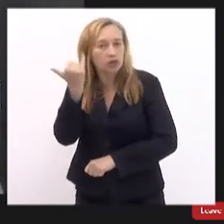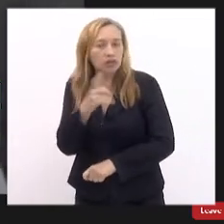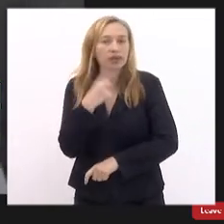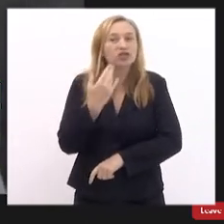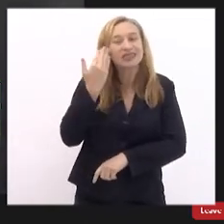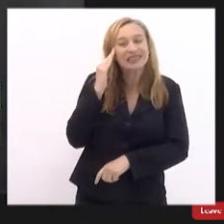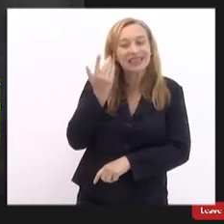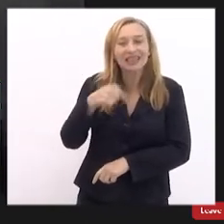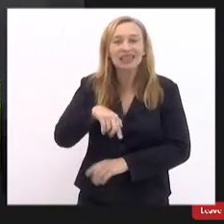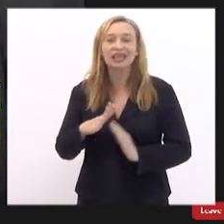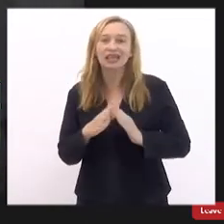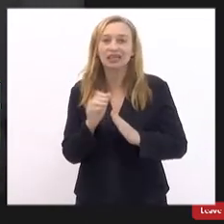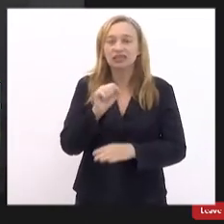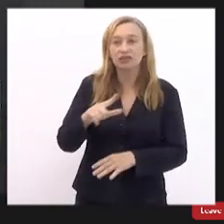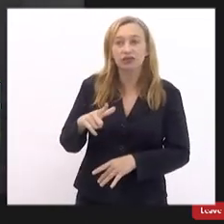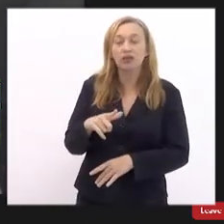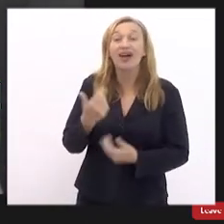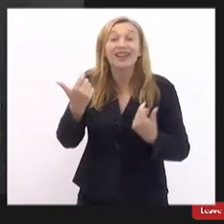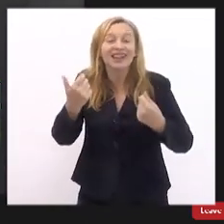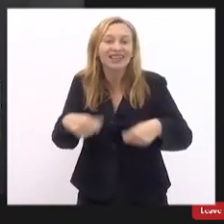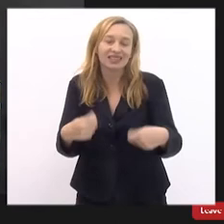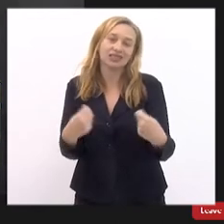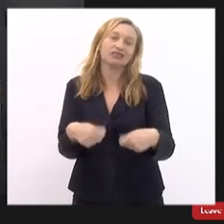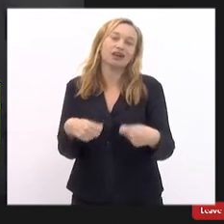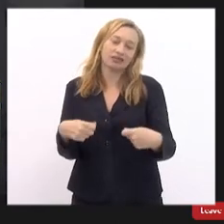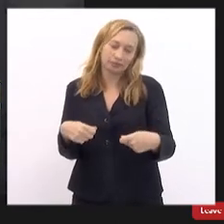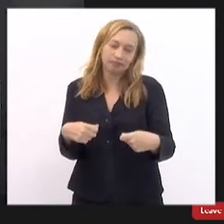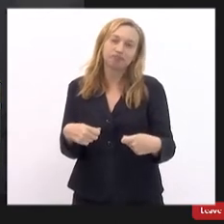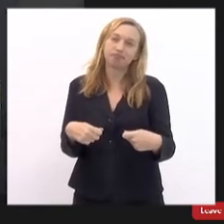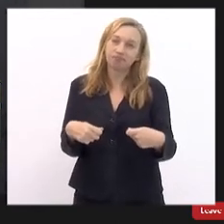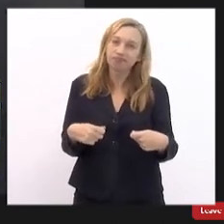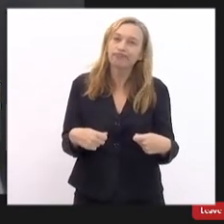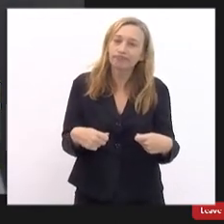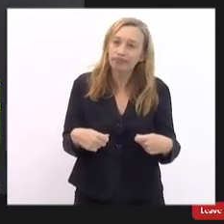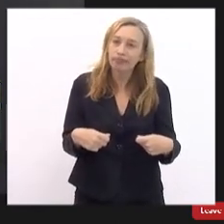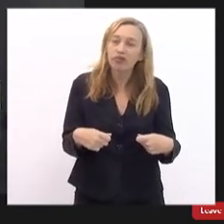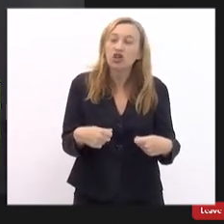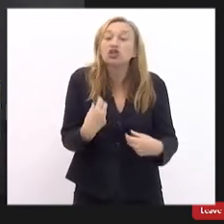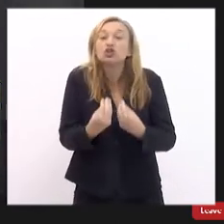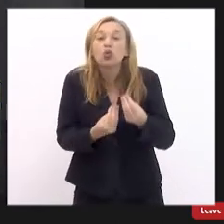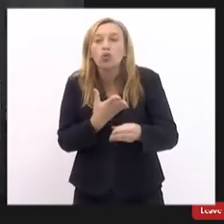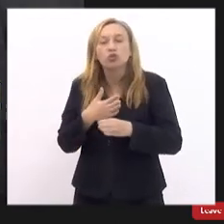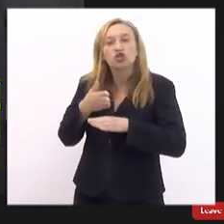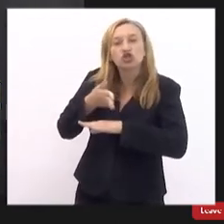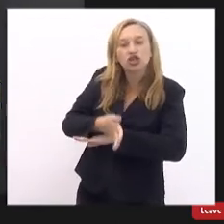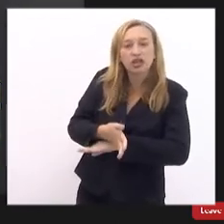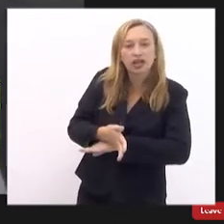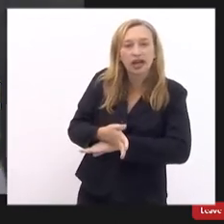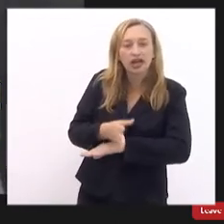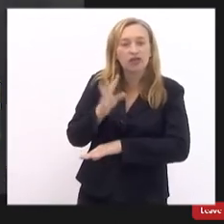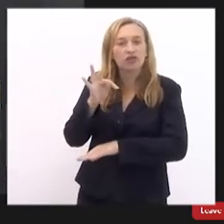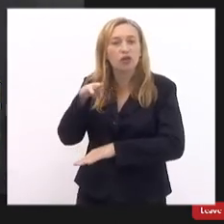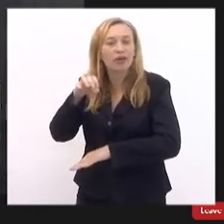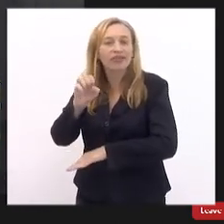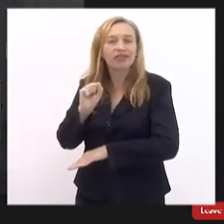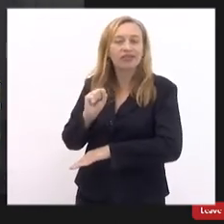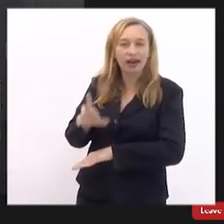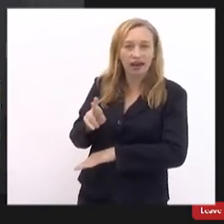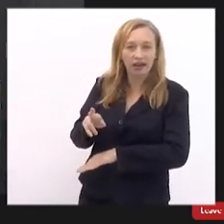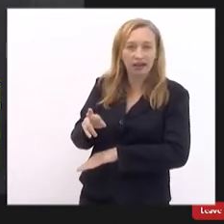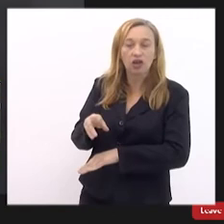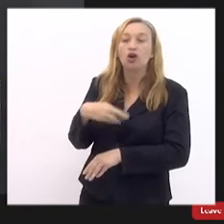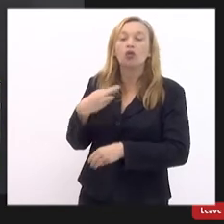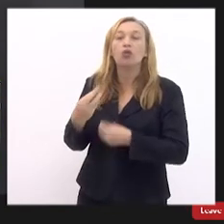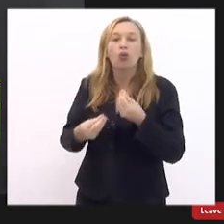entendermos aqui da Casa Civil a necessidade de como chegar e fomentar isso. E como